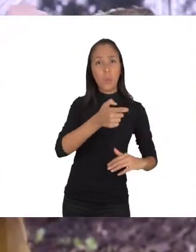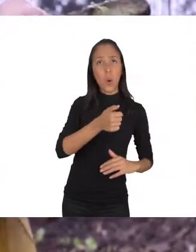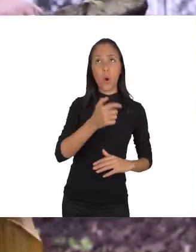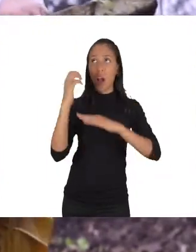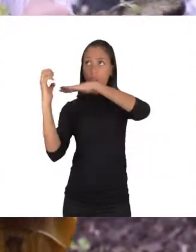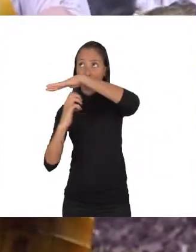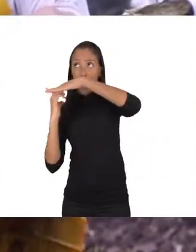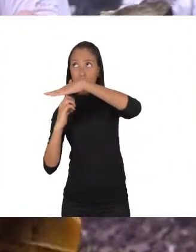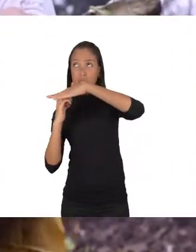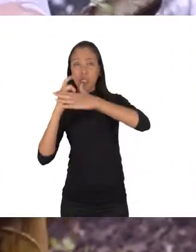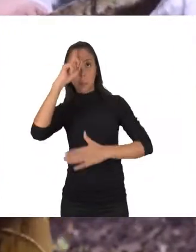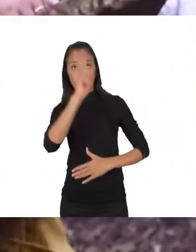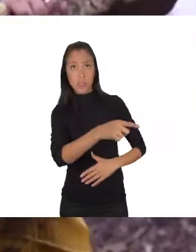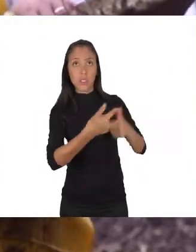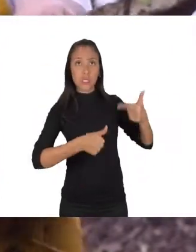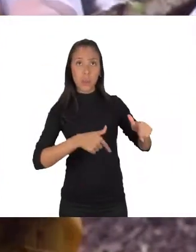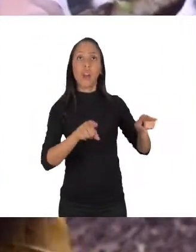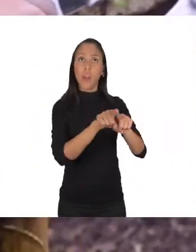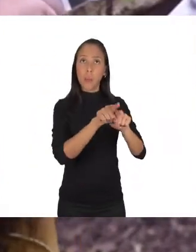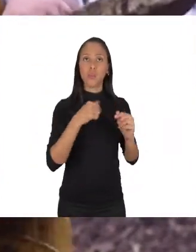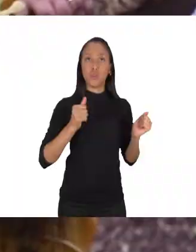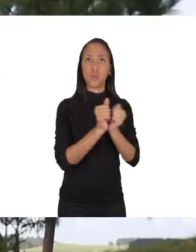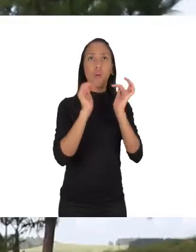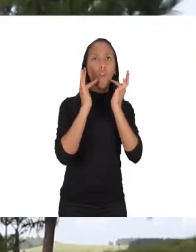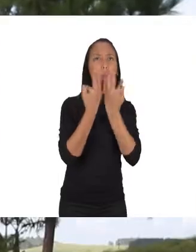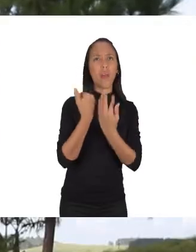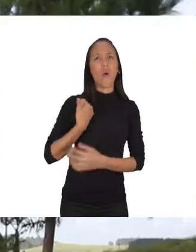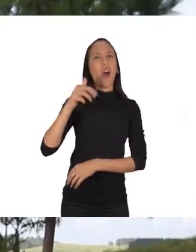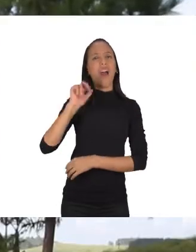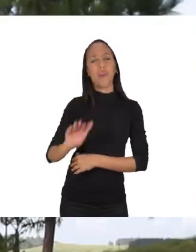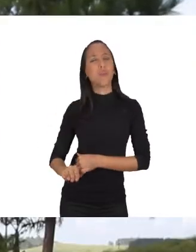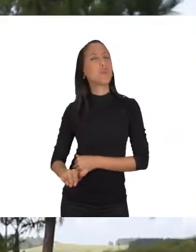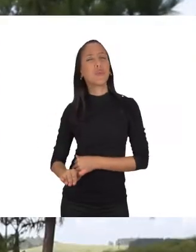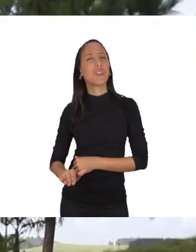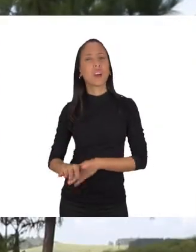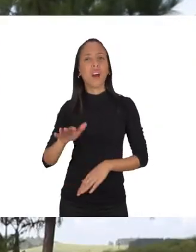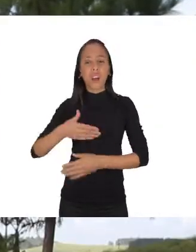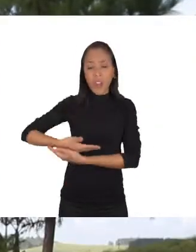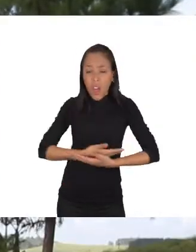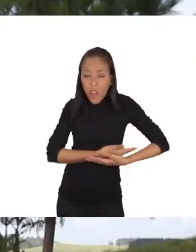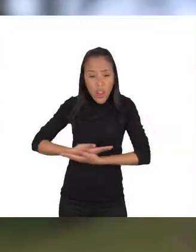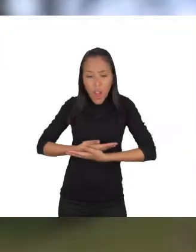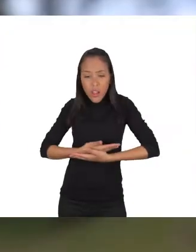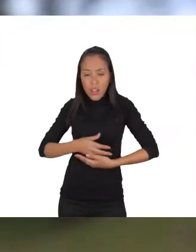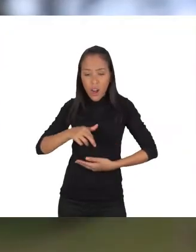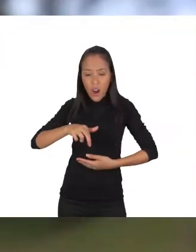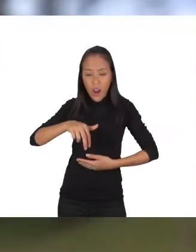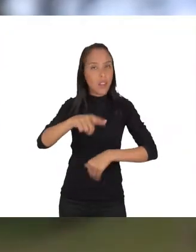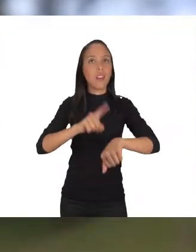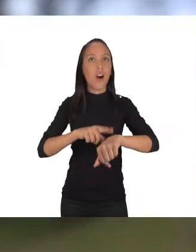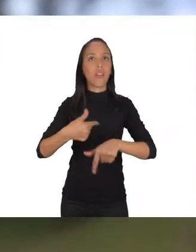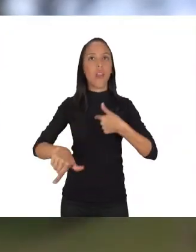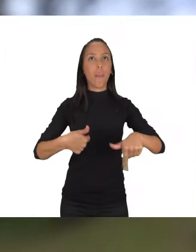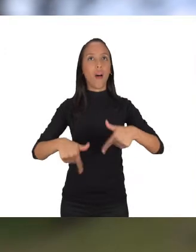família. A gente ia muito pequenininho. Às vezes a gente brincava, que saía do berço e já estava trabalhando. O